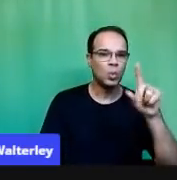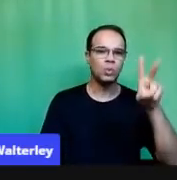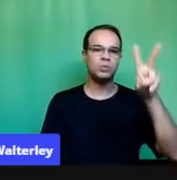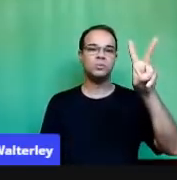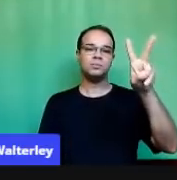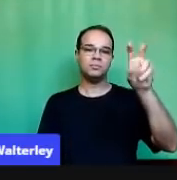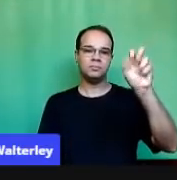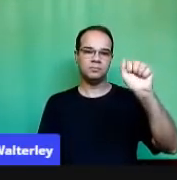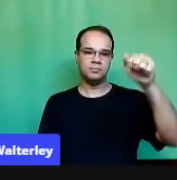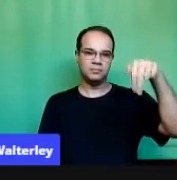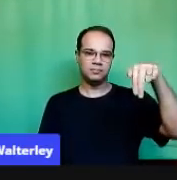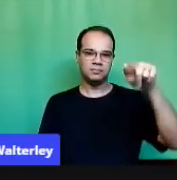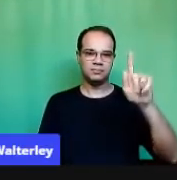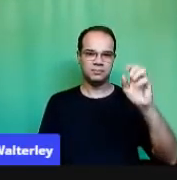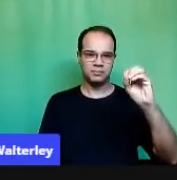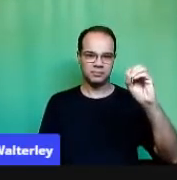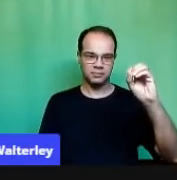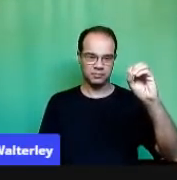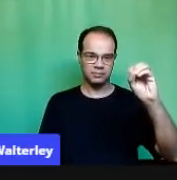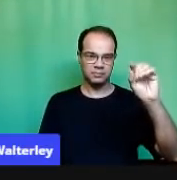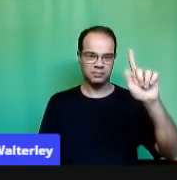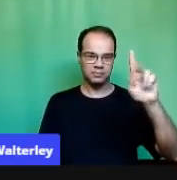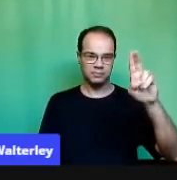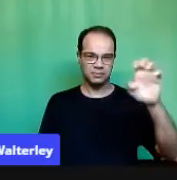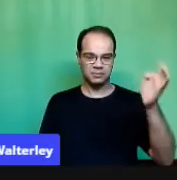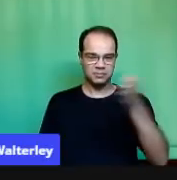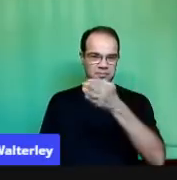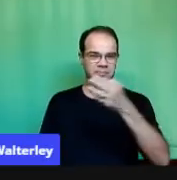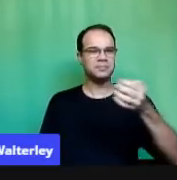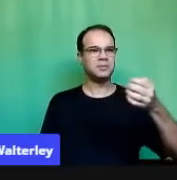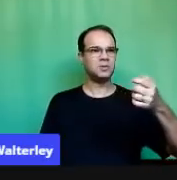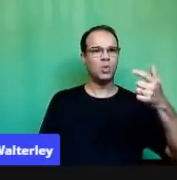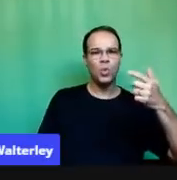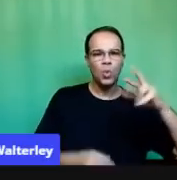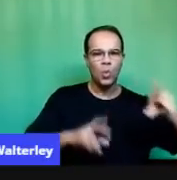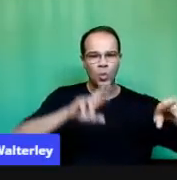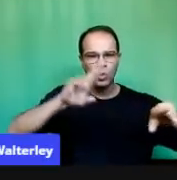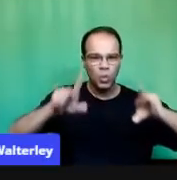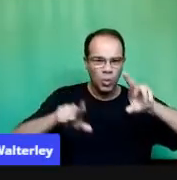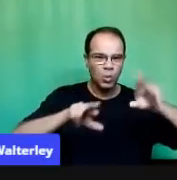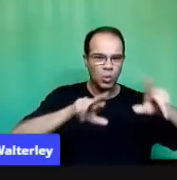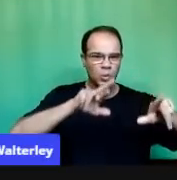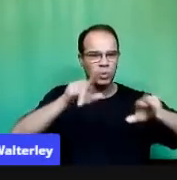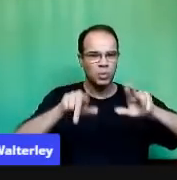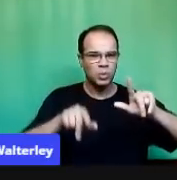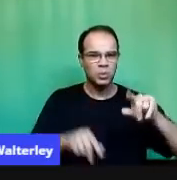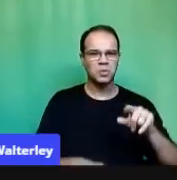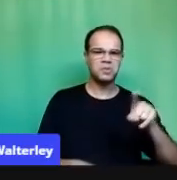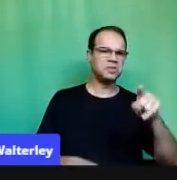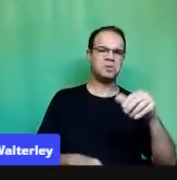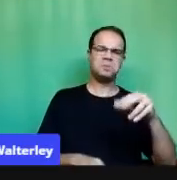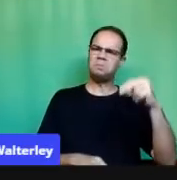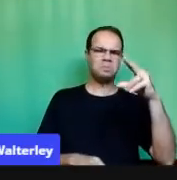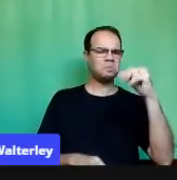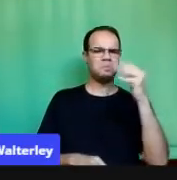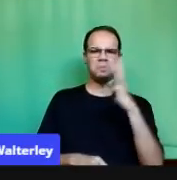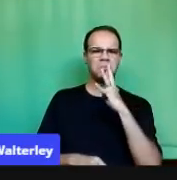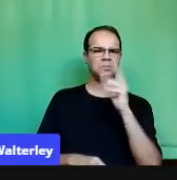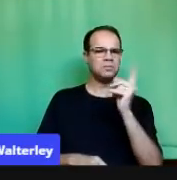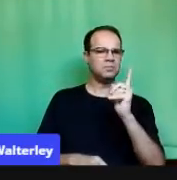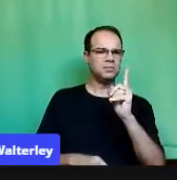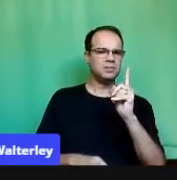nem Diadorim. Você vai rimar com números, vai dormir com raiva e acordar sem